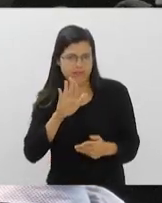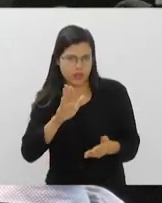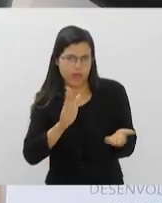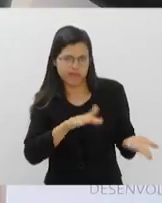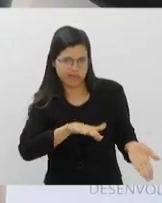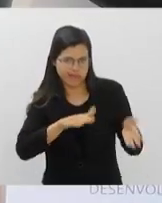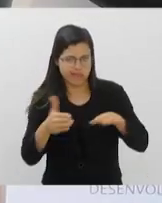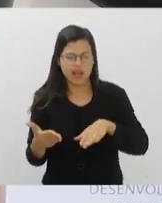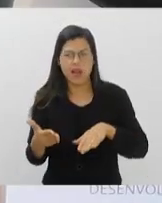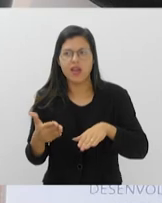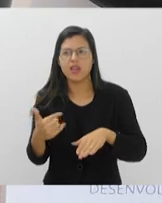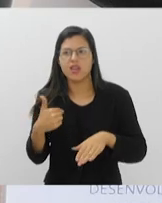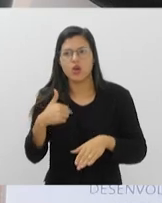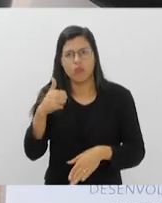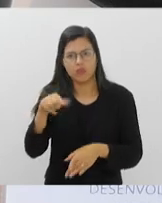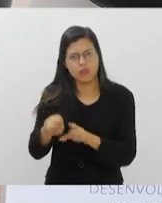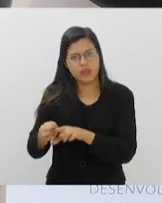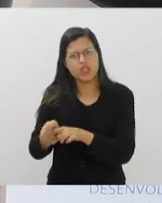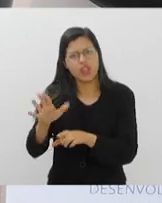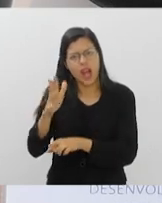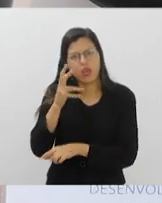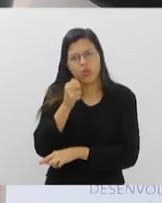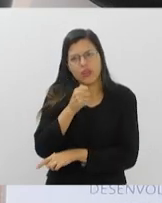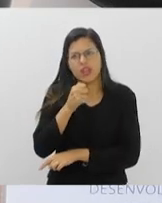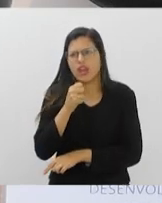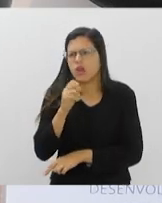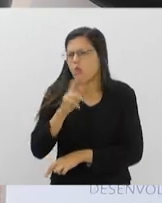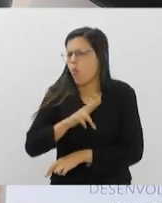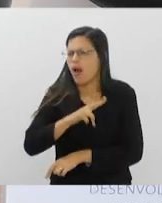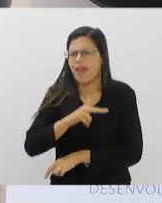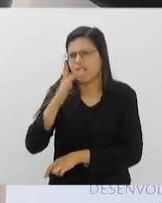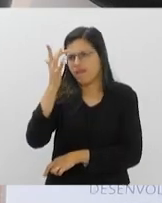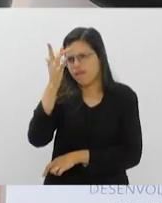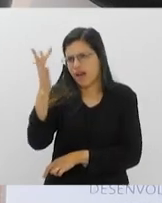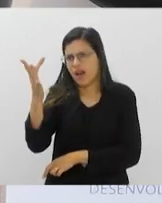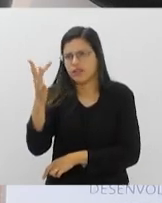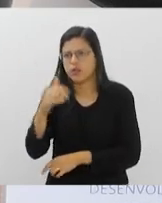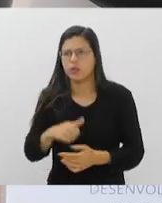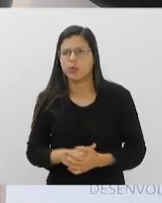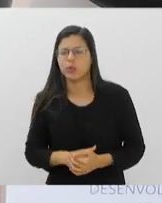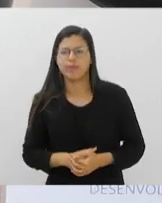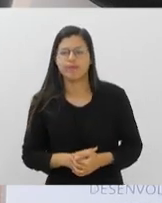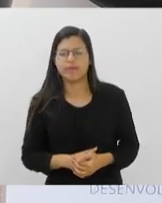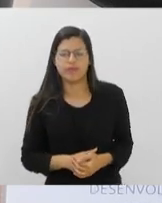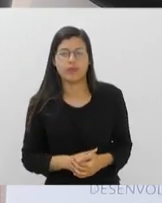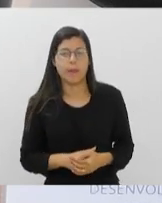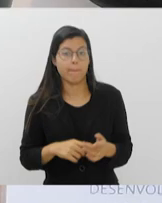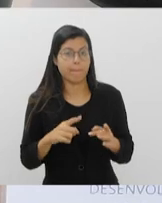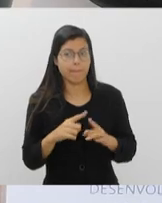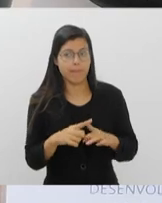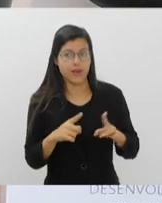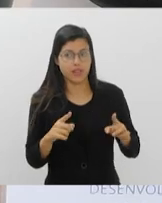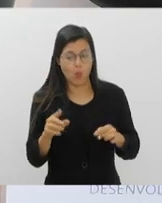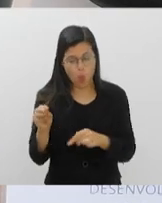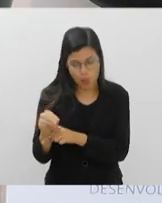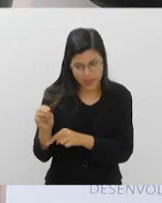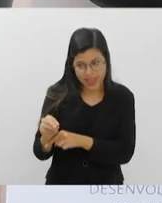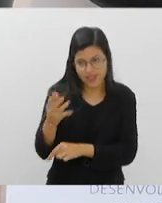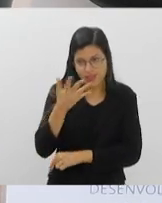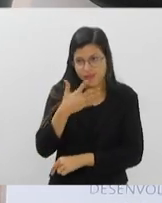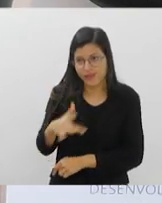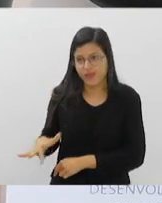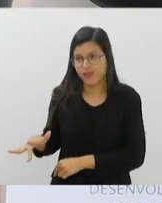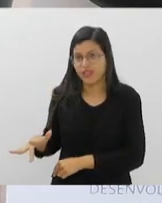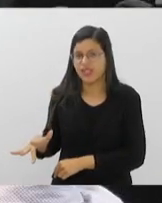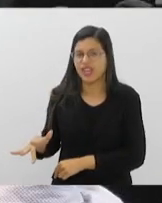fácil Se a gente disser que é fácil né está dizendo que é mentira é inventando mas criar filhos nos dias de hoje